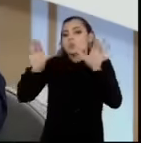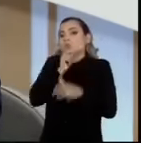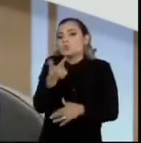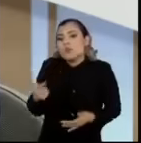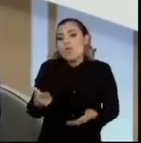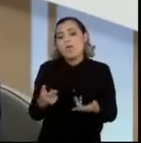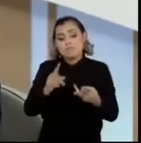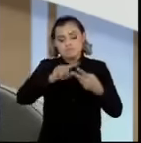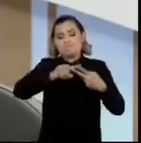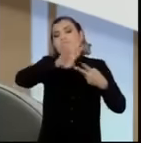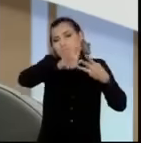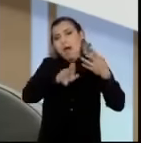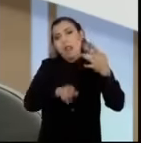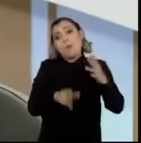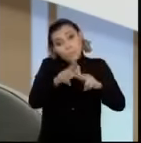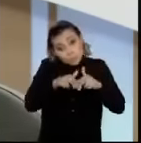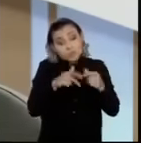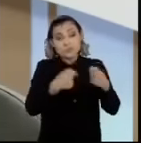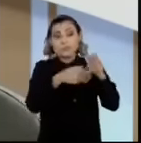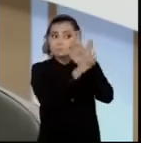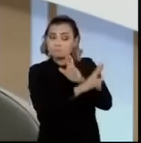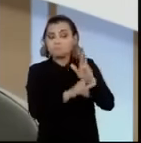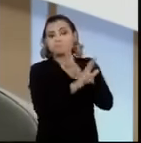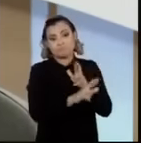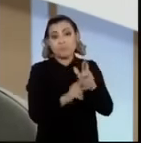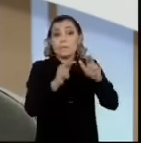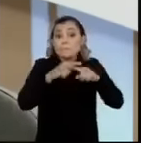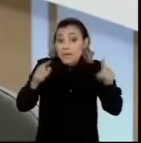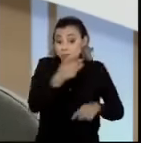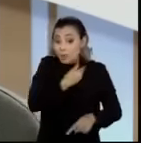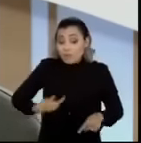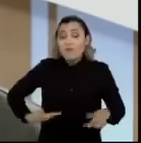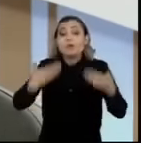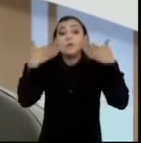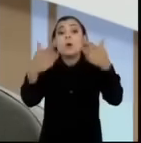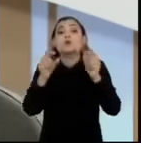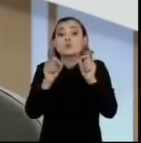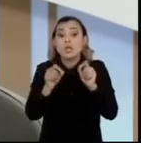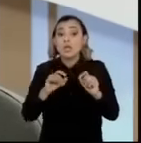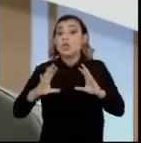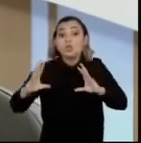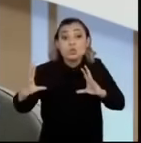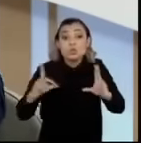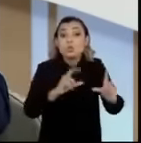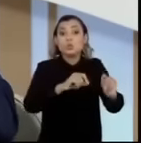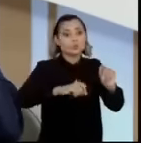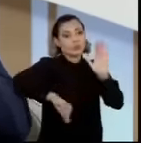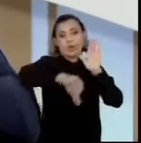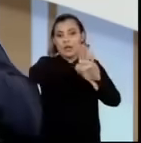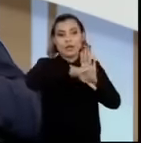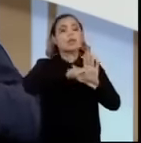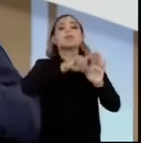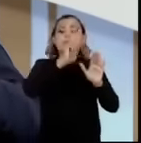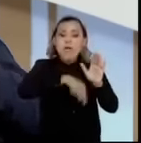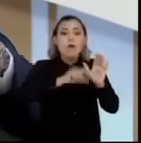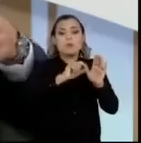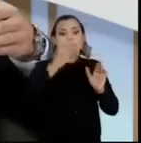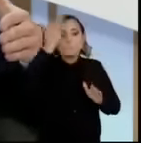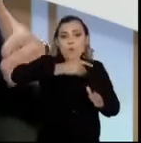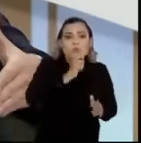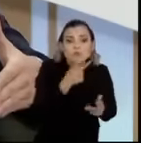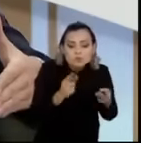uma gradação nesse sentido, mas a mensagem clara do governo é: atividades ilegais criminosas devem ser